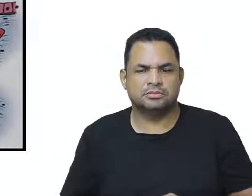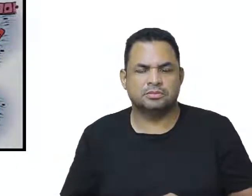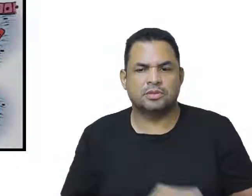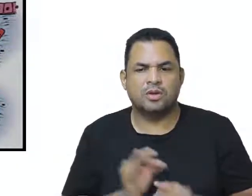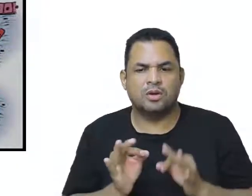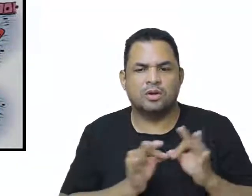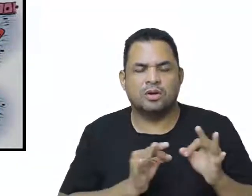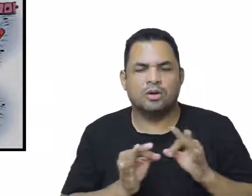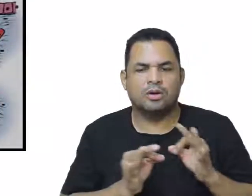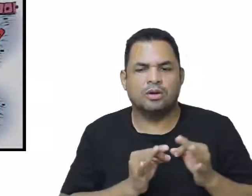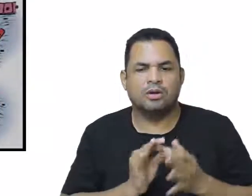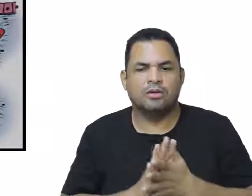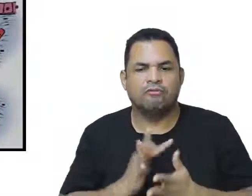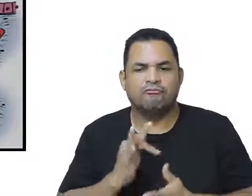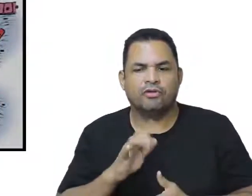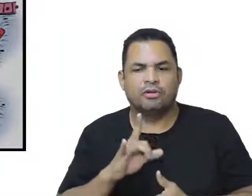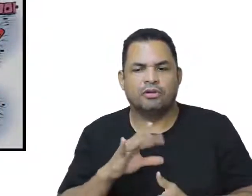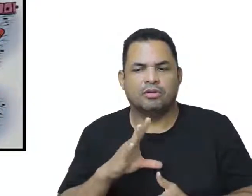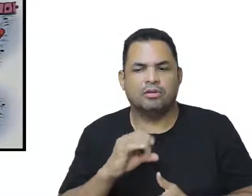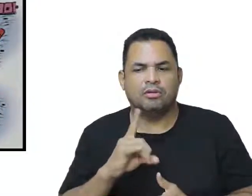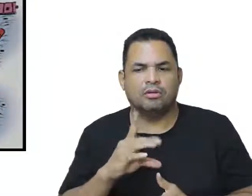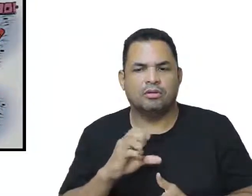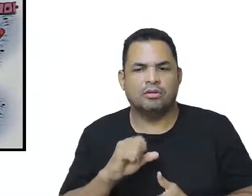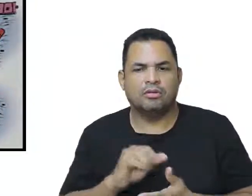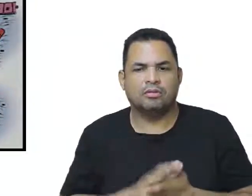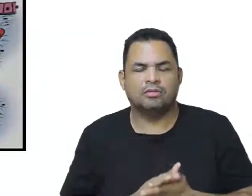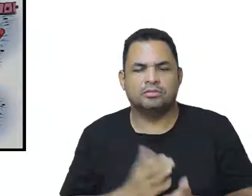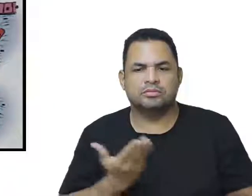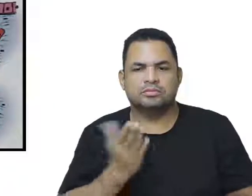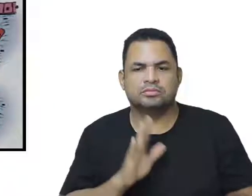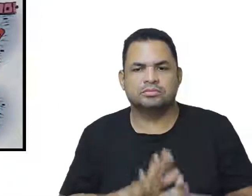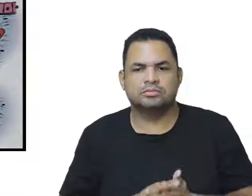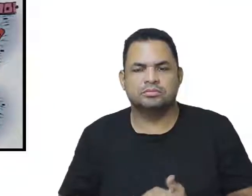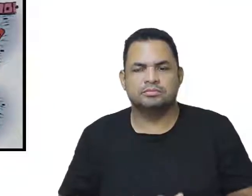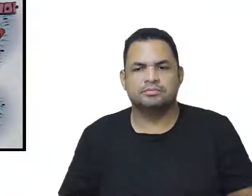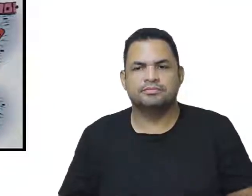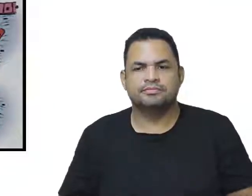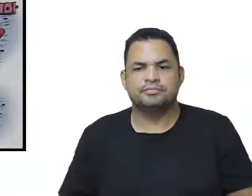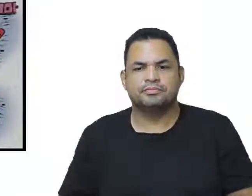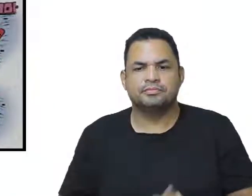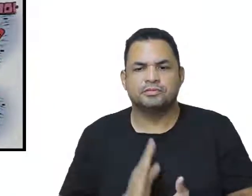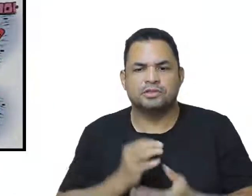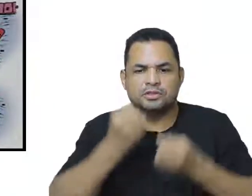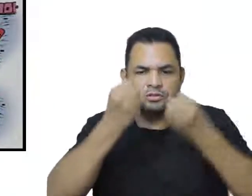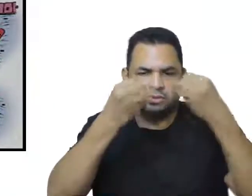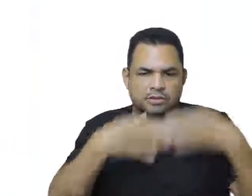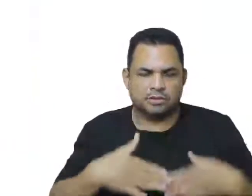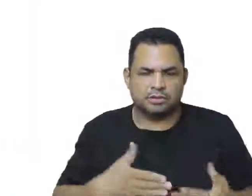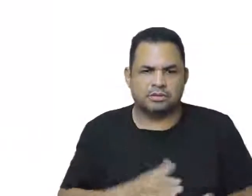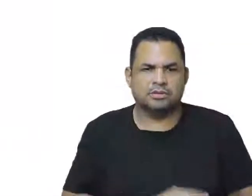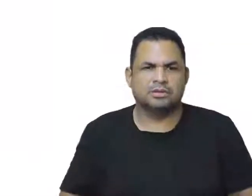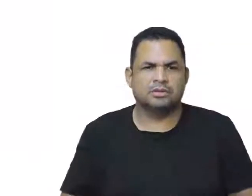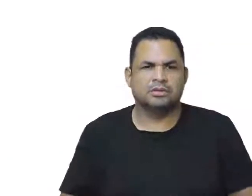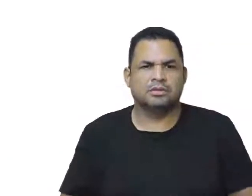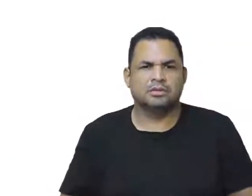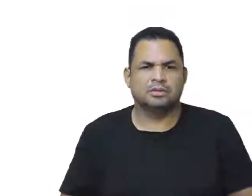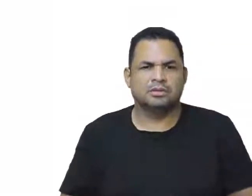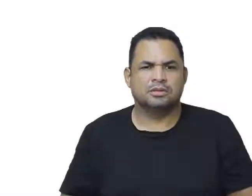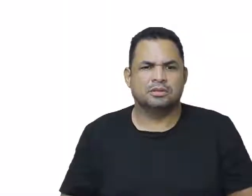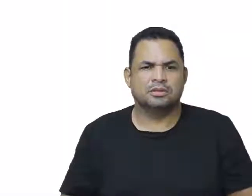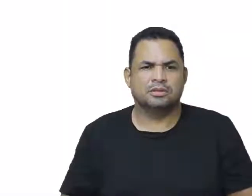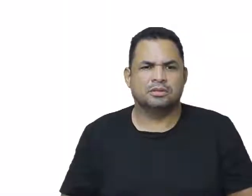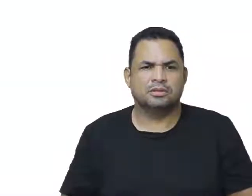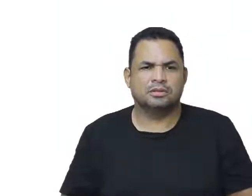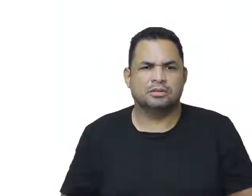endócrina folicular, que é a questão do folículo piloso aqui, aquilo tudo que eu falei. Então, pessoal,